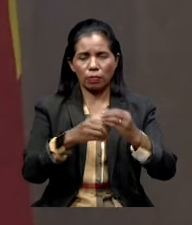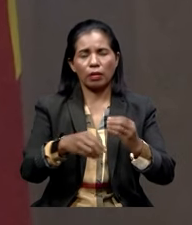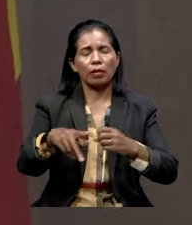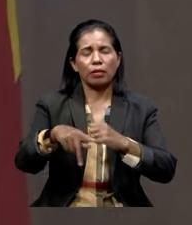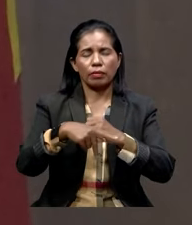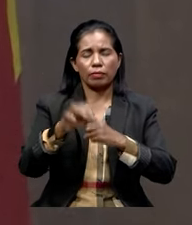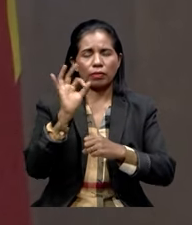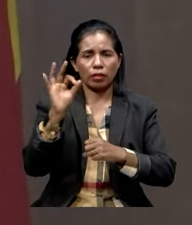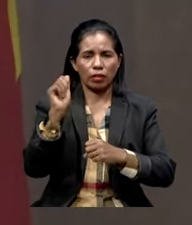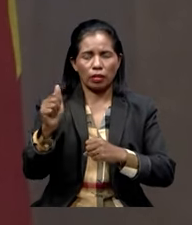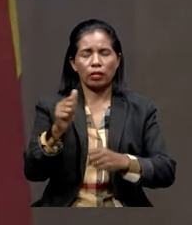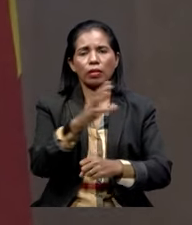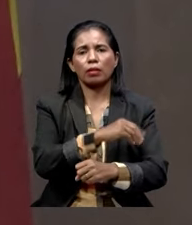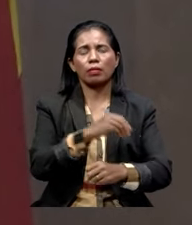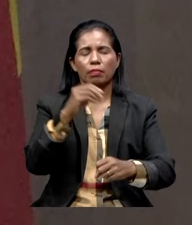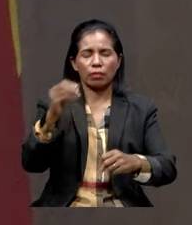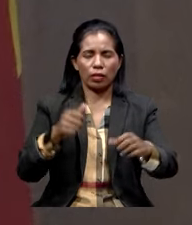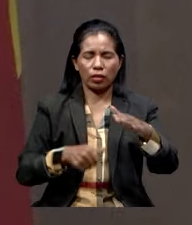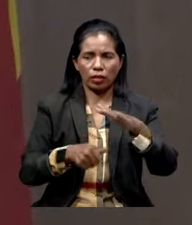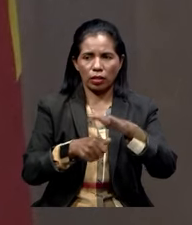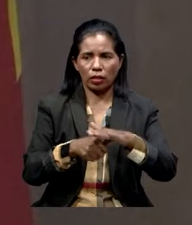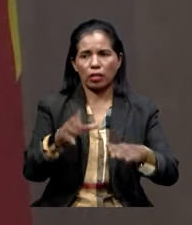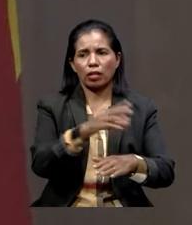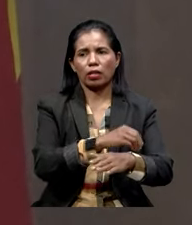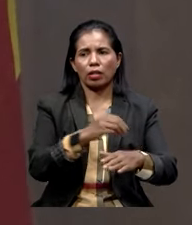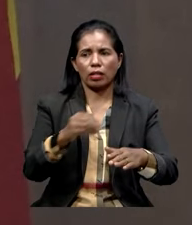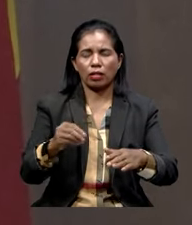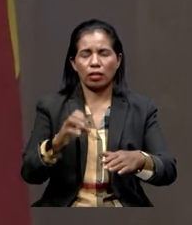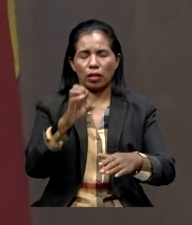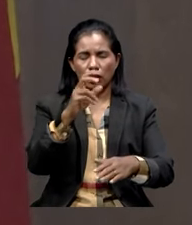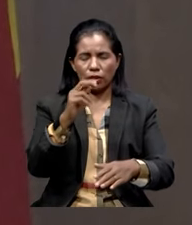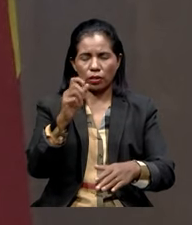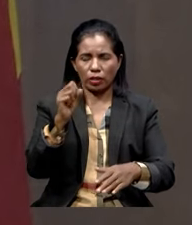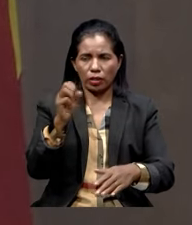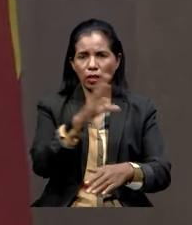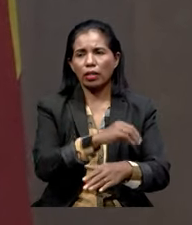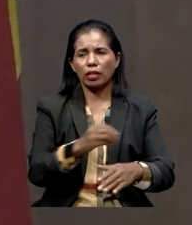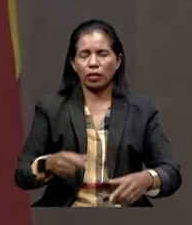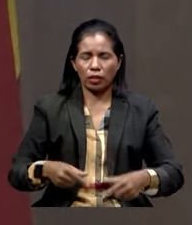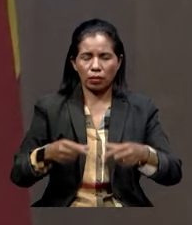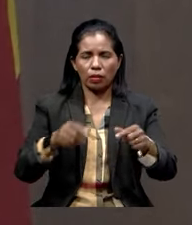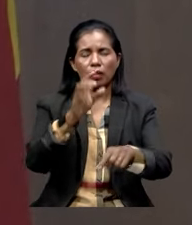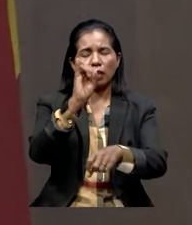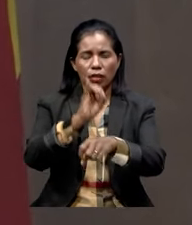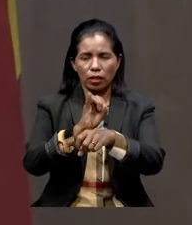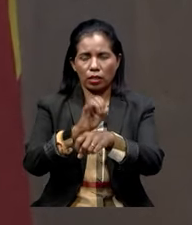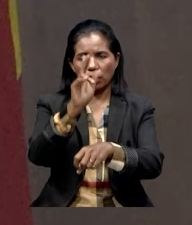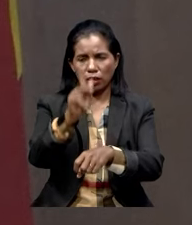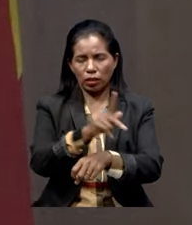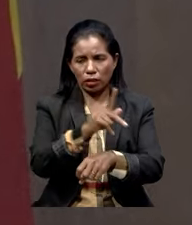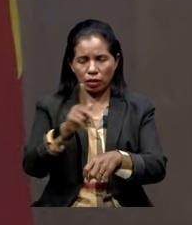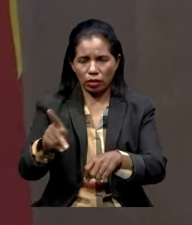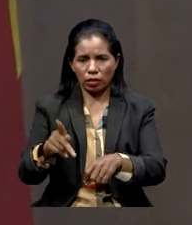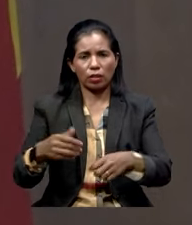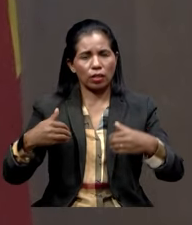da frente clandestina, da frente externa e da Igreja Católica, tal como o